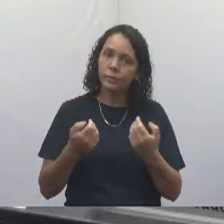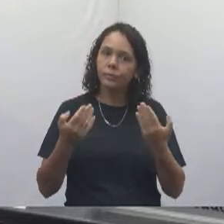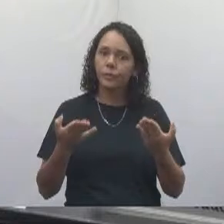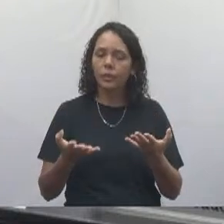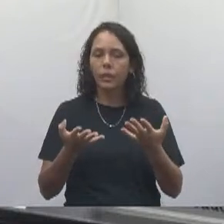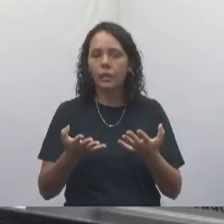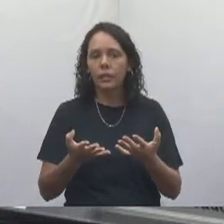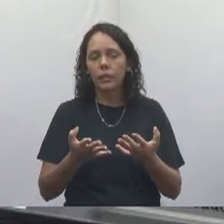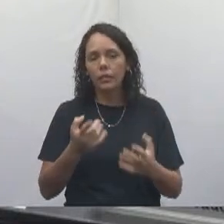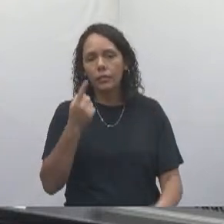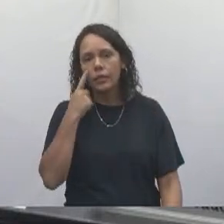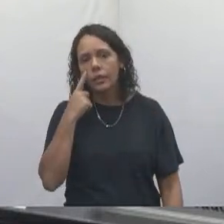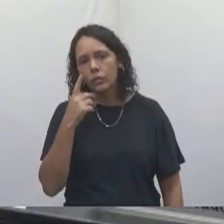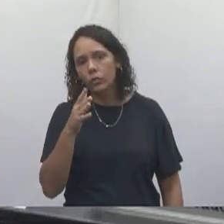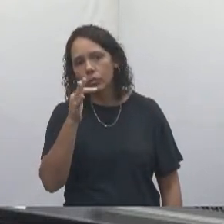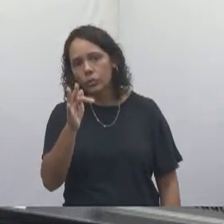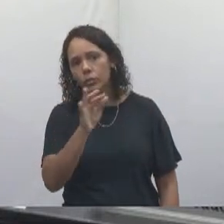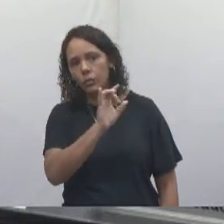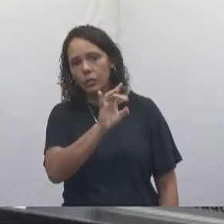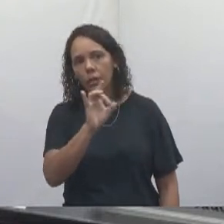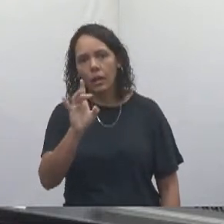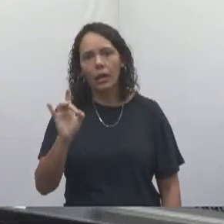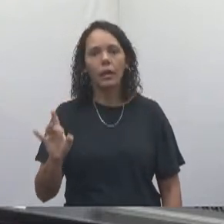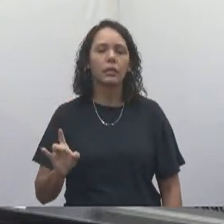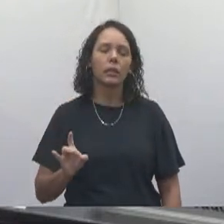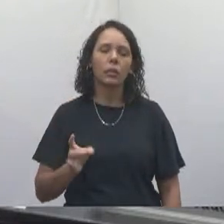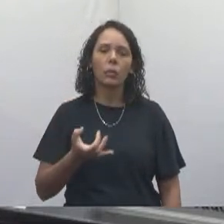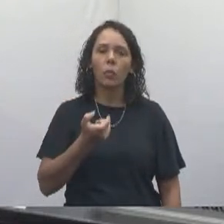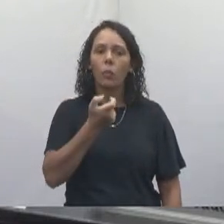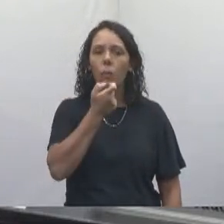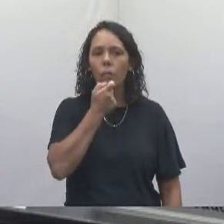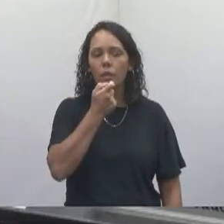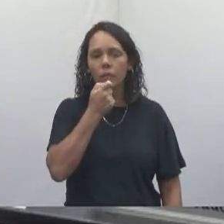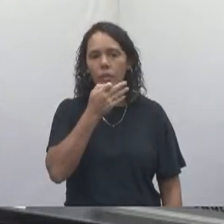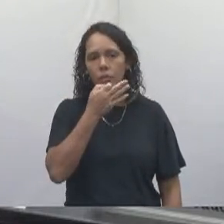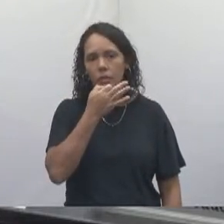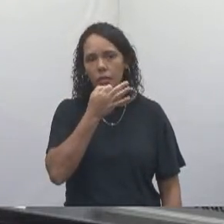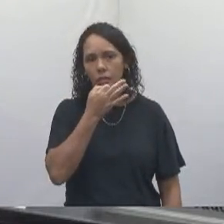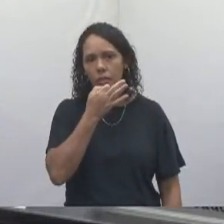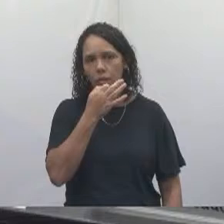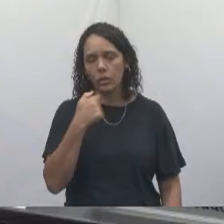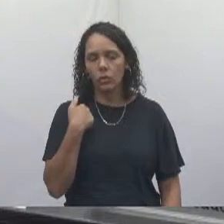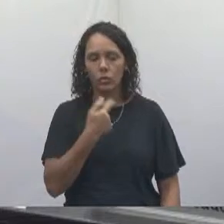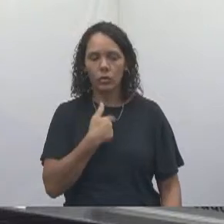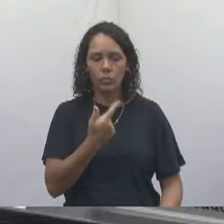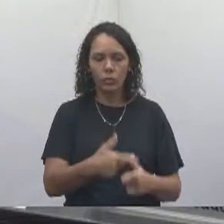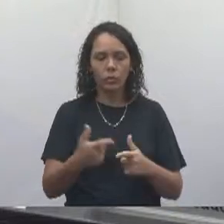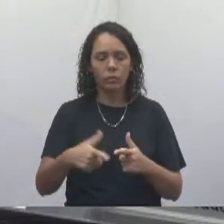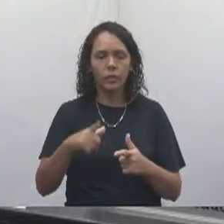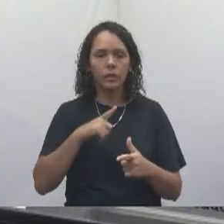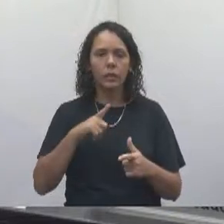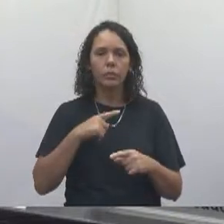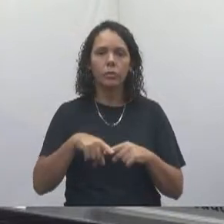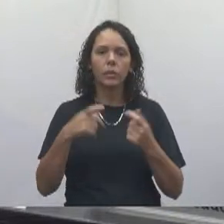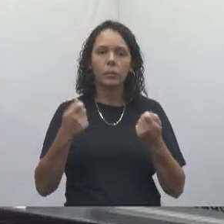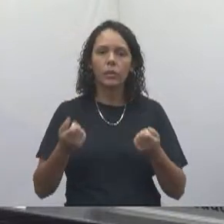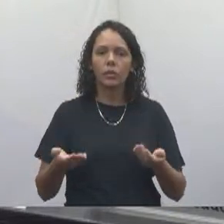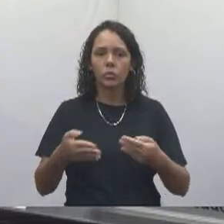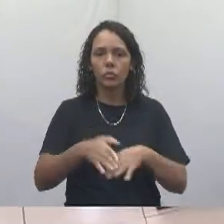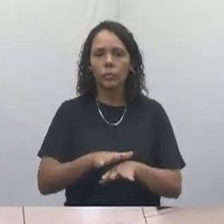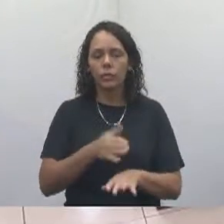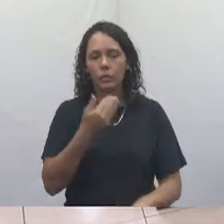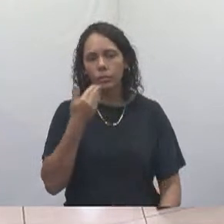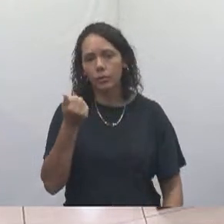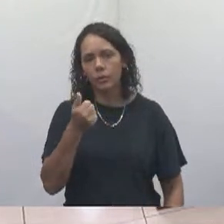é essa maravilha do jeito que estão pintando. Nós temos problemas, mas temos que ter humildade para melhorar.